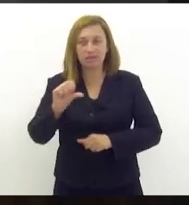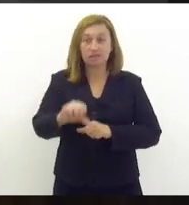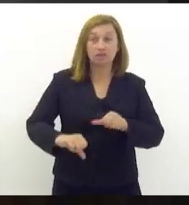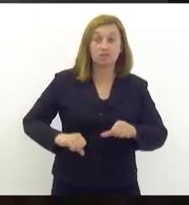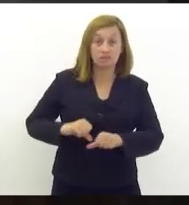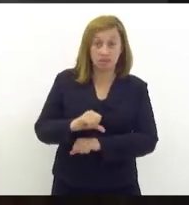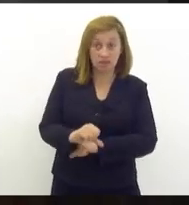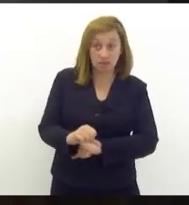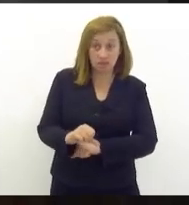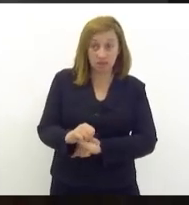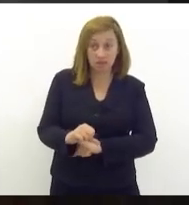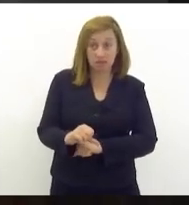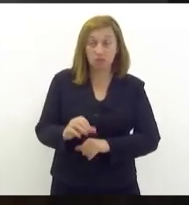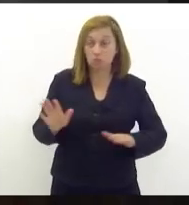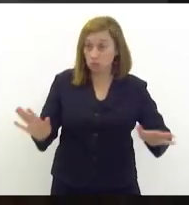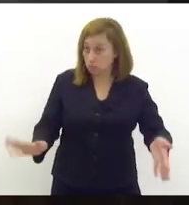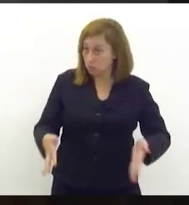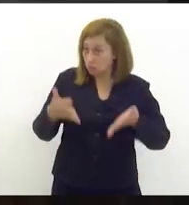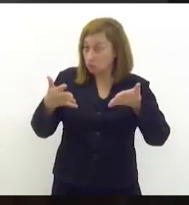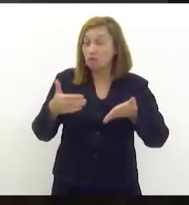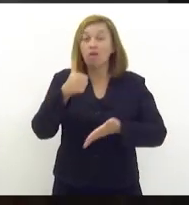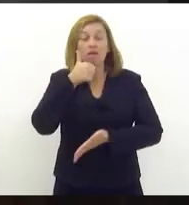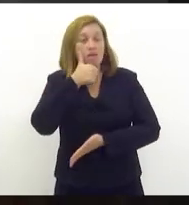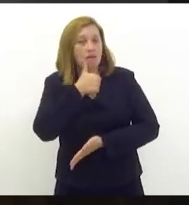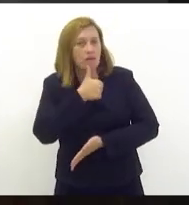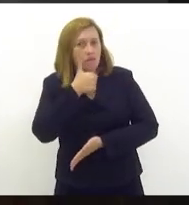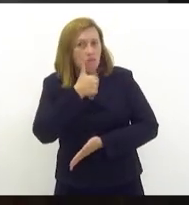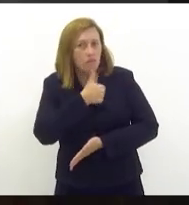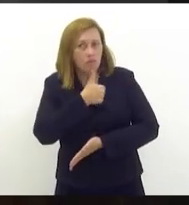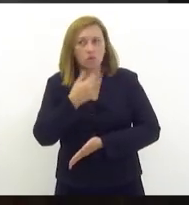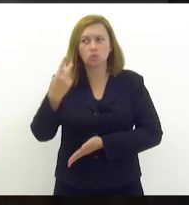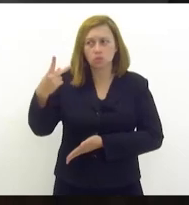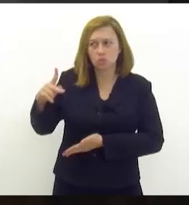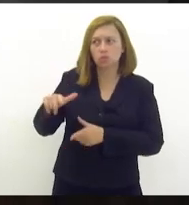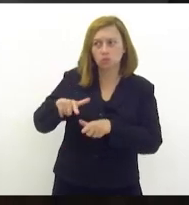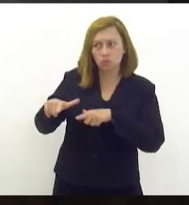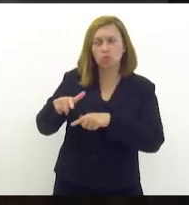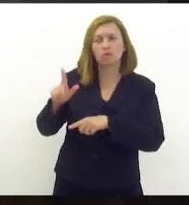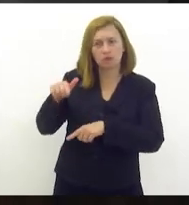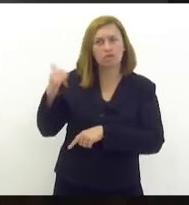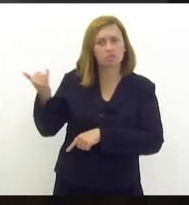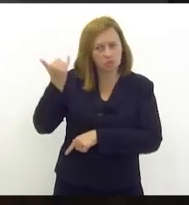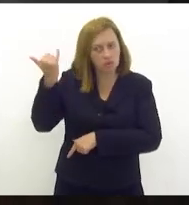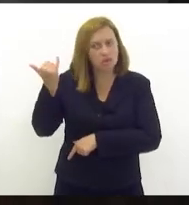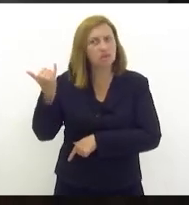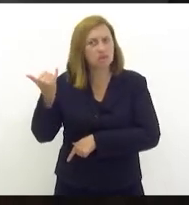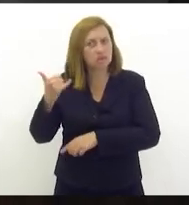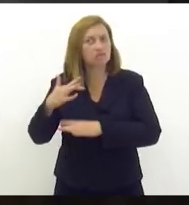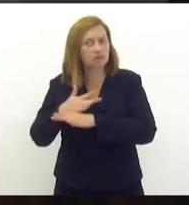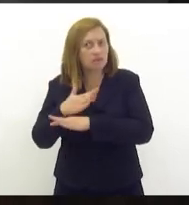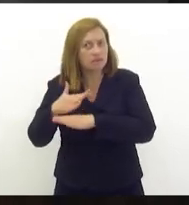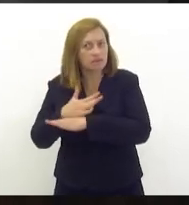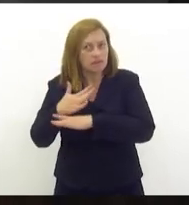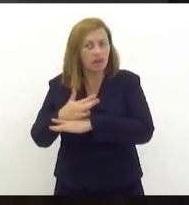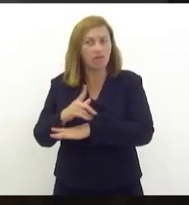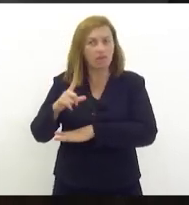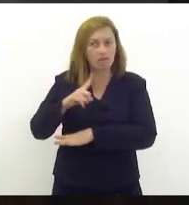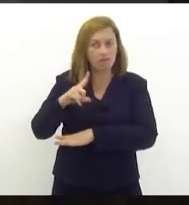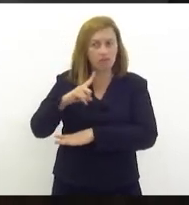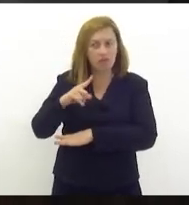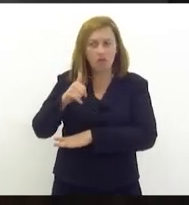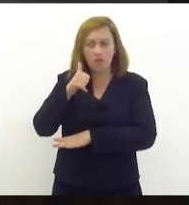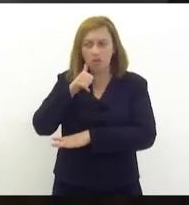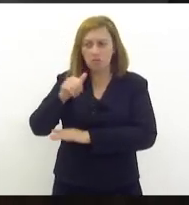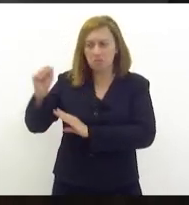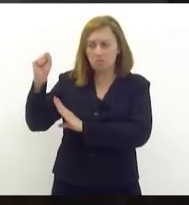muito grande através do empenho das mulheres e o seu empenho né Isso que é muito importante nessa cidade tem um braço forte